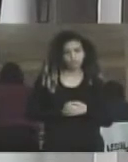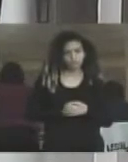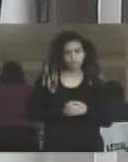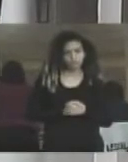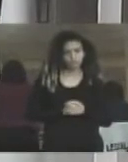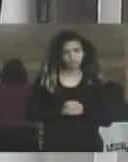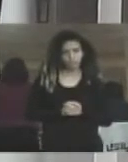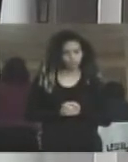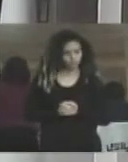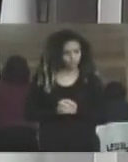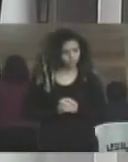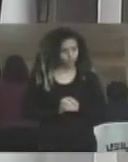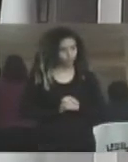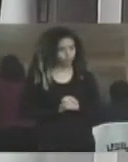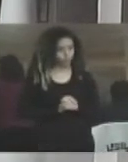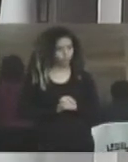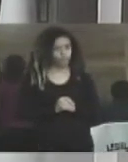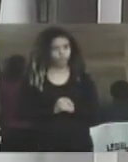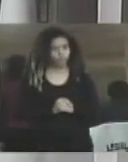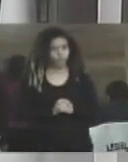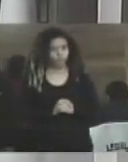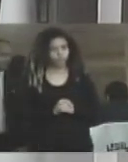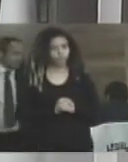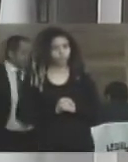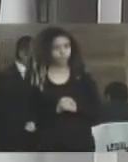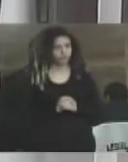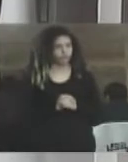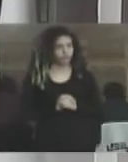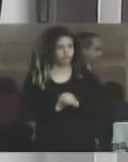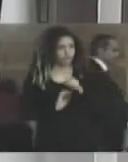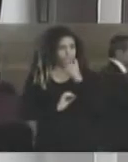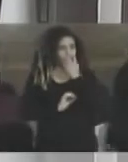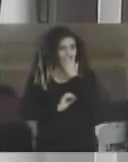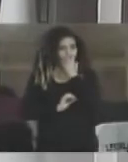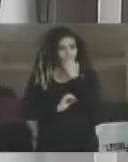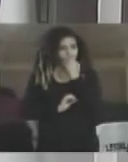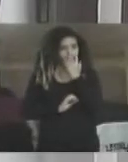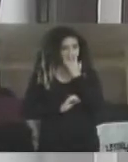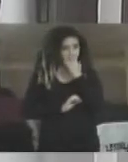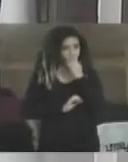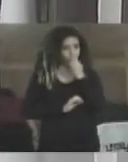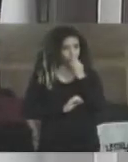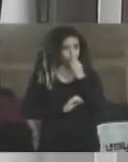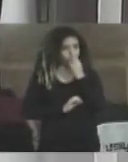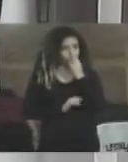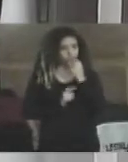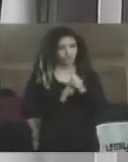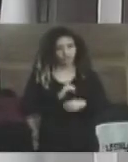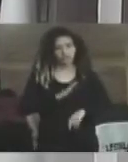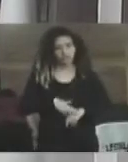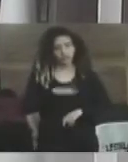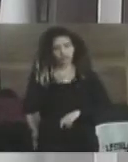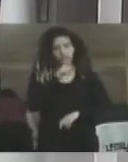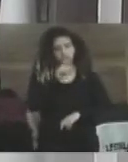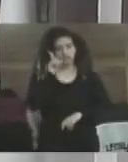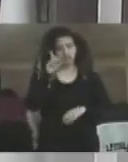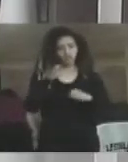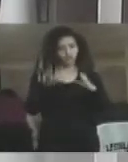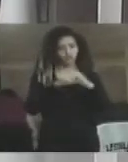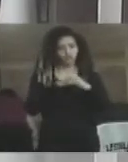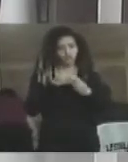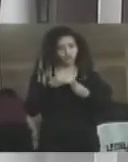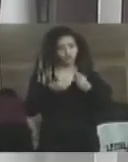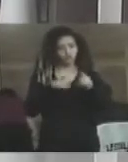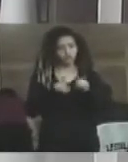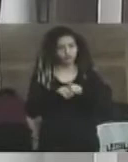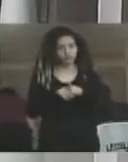ali, a interligação do poço com a rede de abastecimento no Camorim e que haja mais água lá para a população do Camorim Grande, como